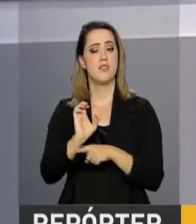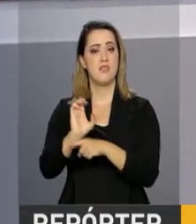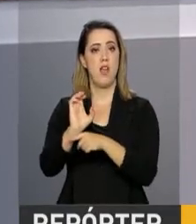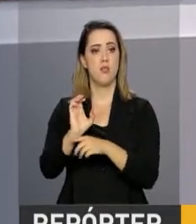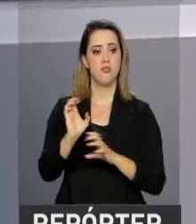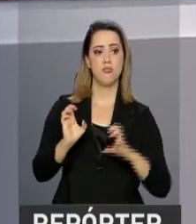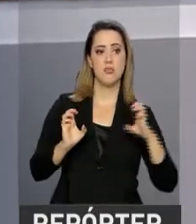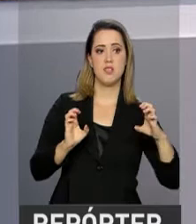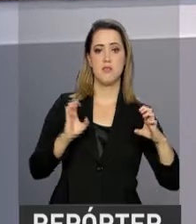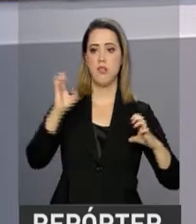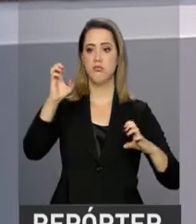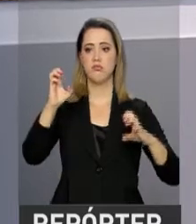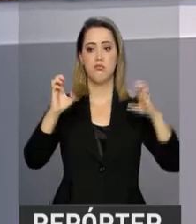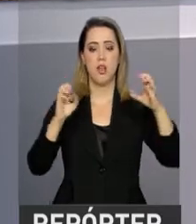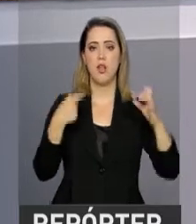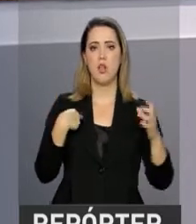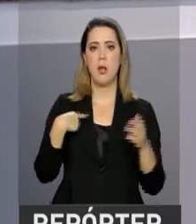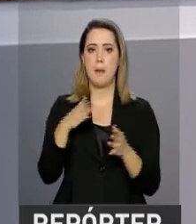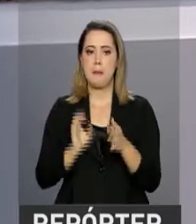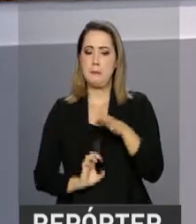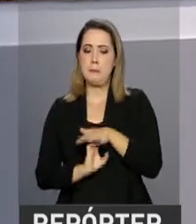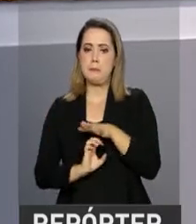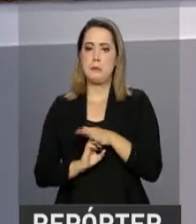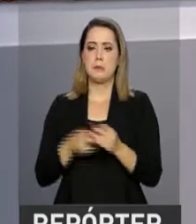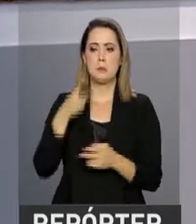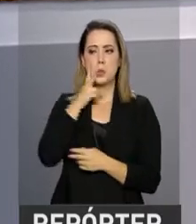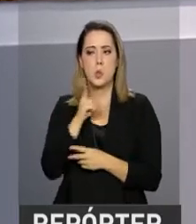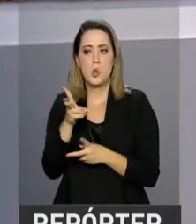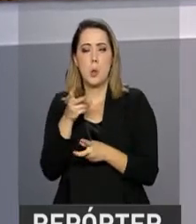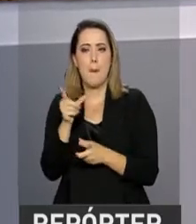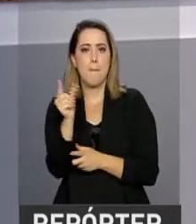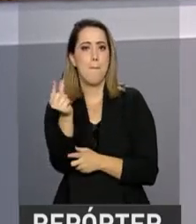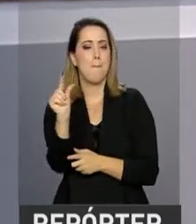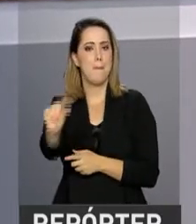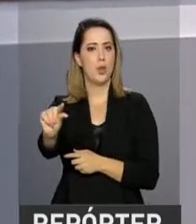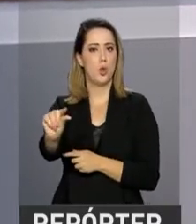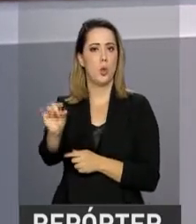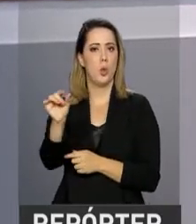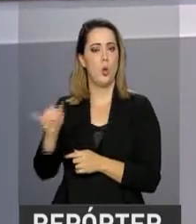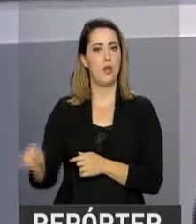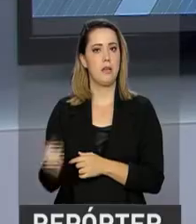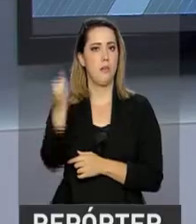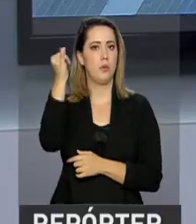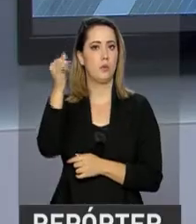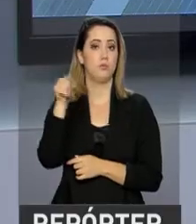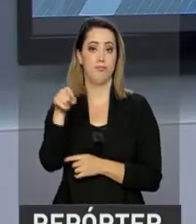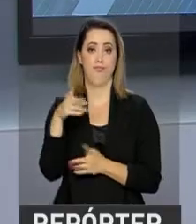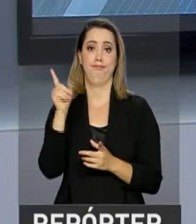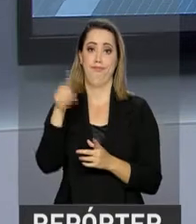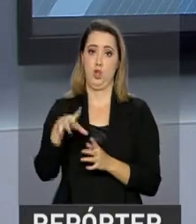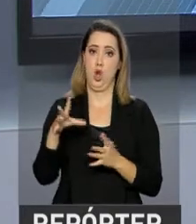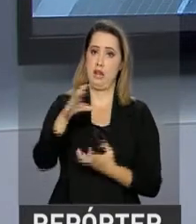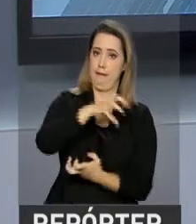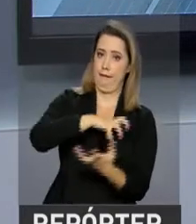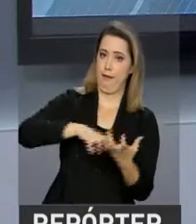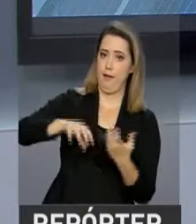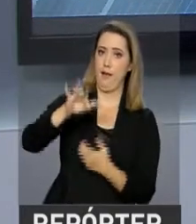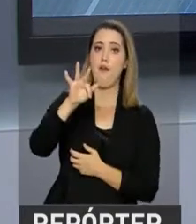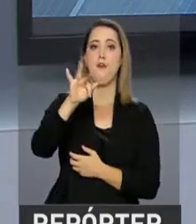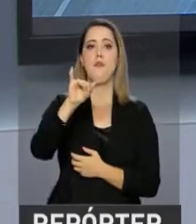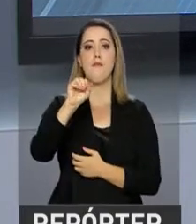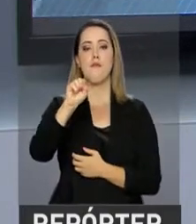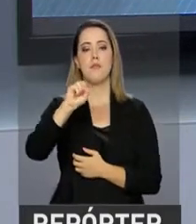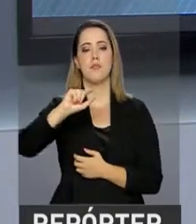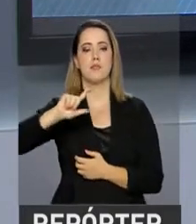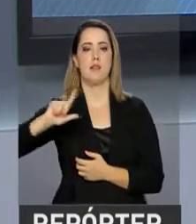ficam do lado de quem cobra os menores impostos essa é a chamada guerra fiscal o presidente michel temer sancionou